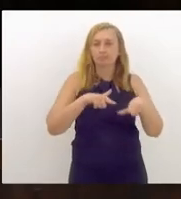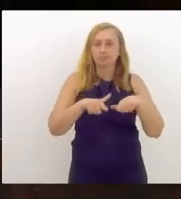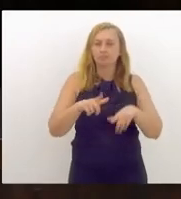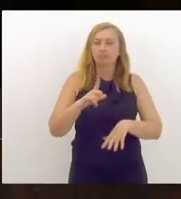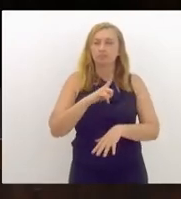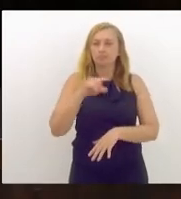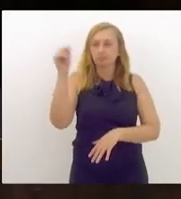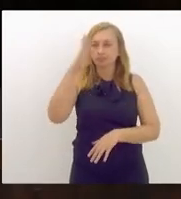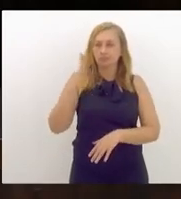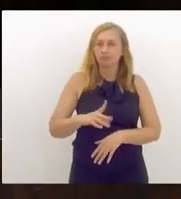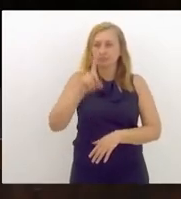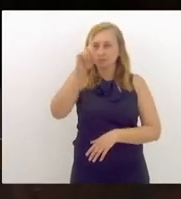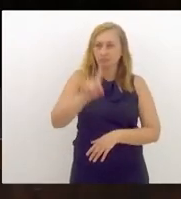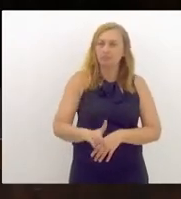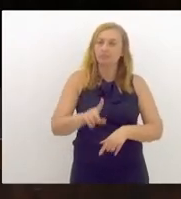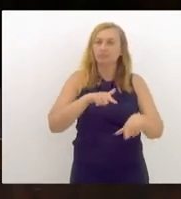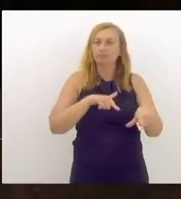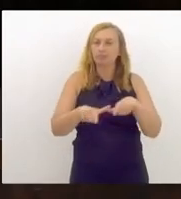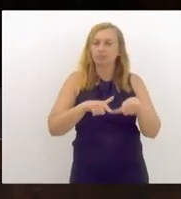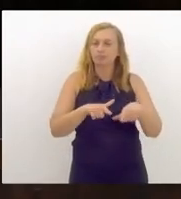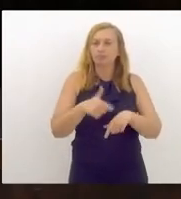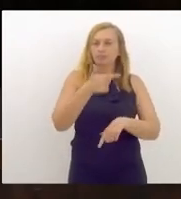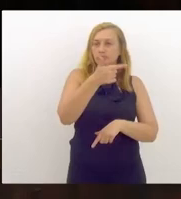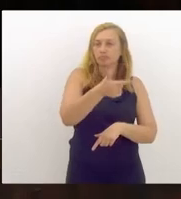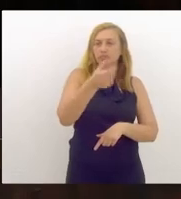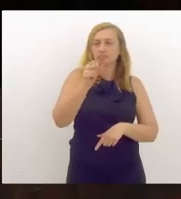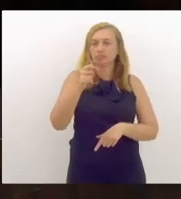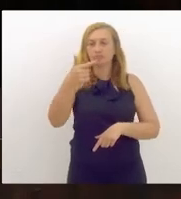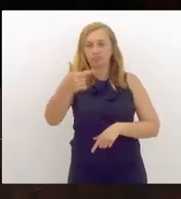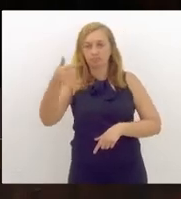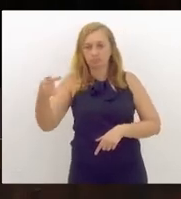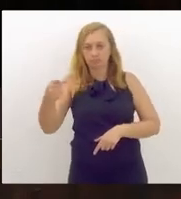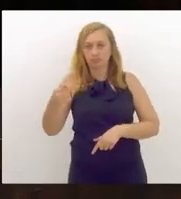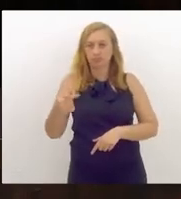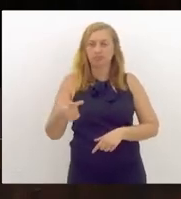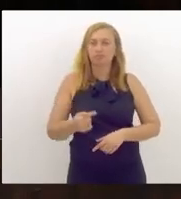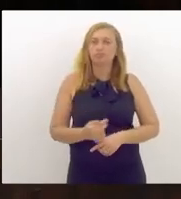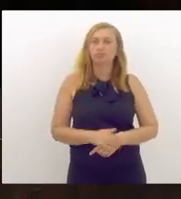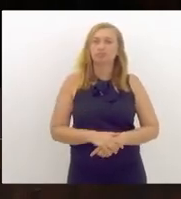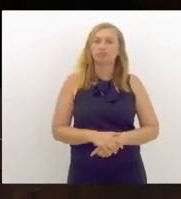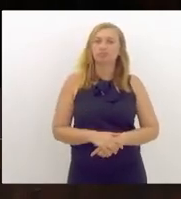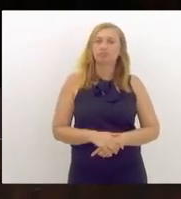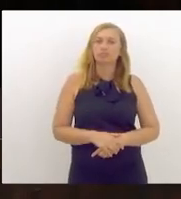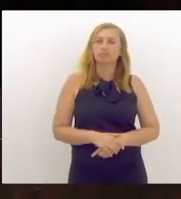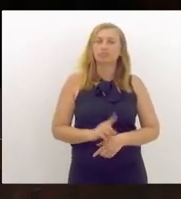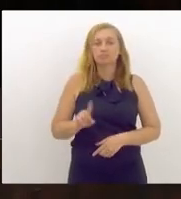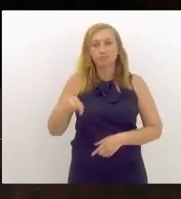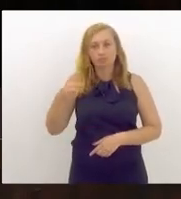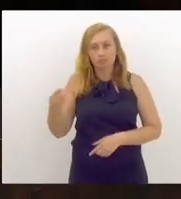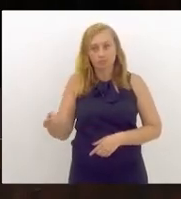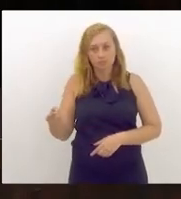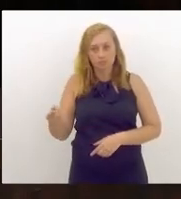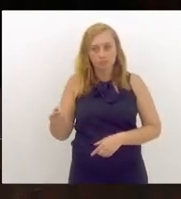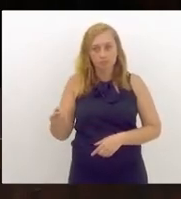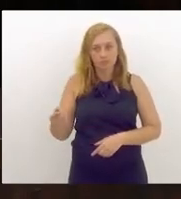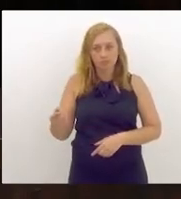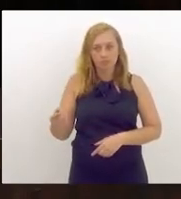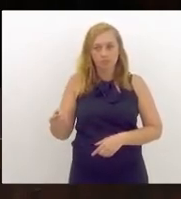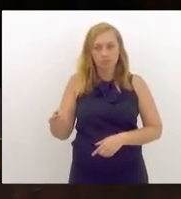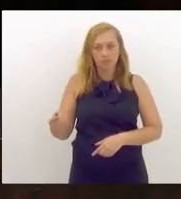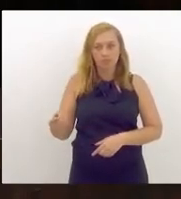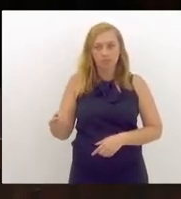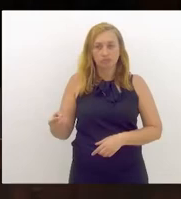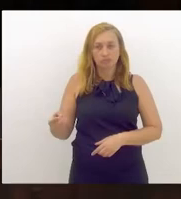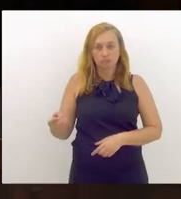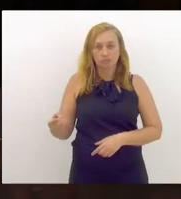no Brasil o direito do trabalho de 2017 para cá a par já de outros retrocessos que haviam que